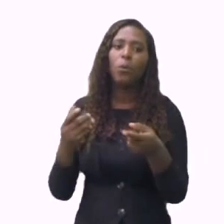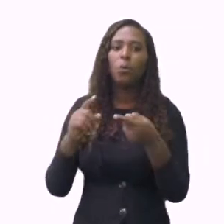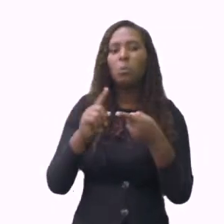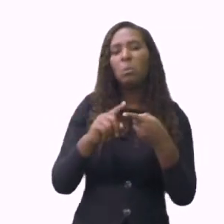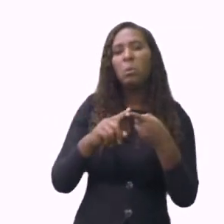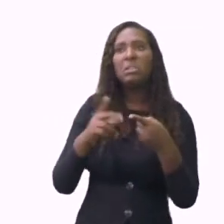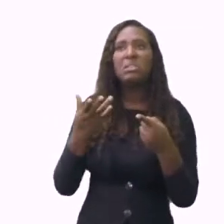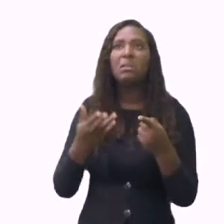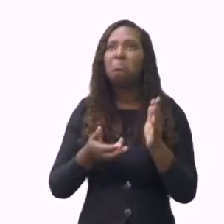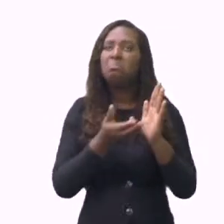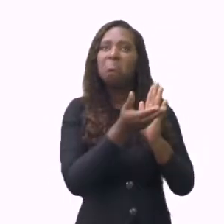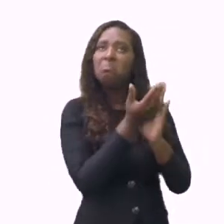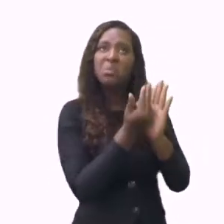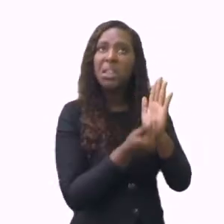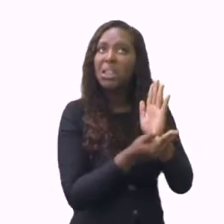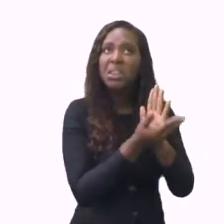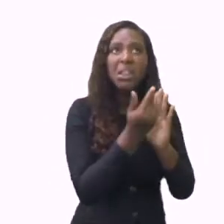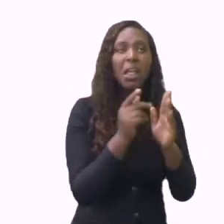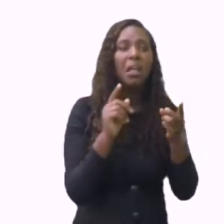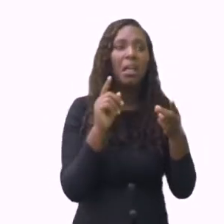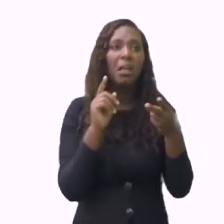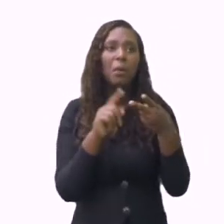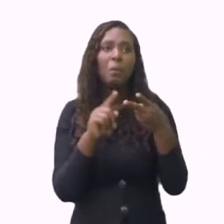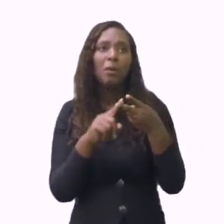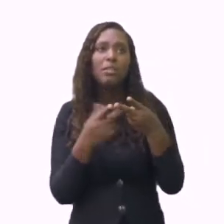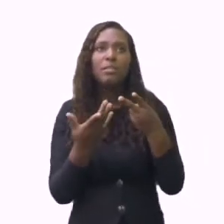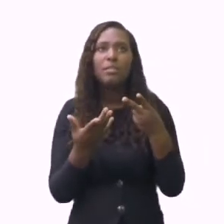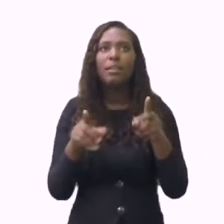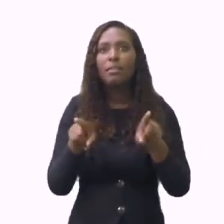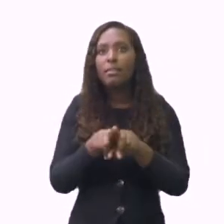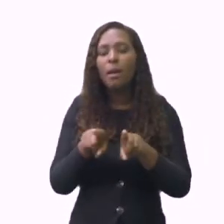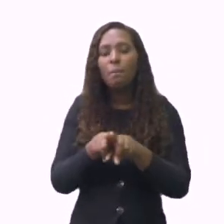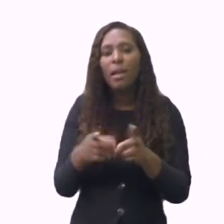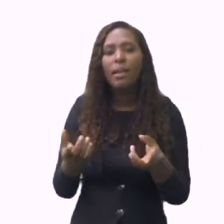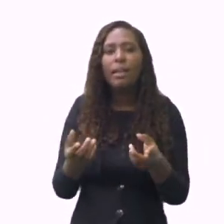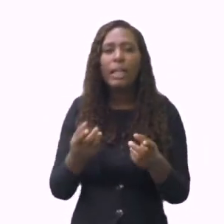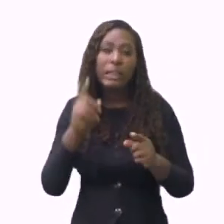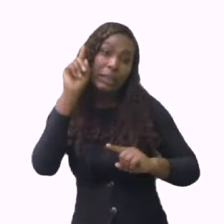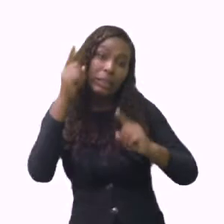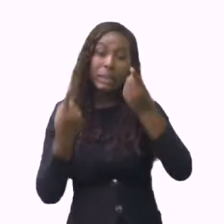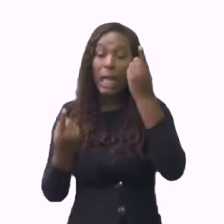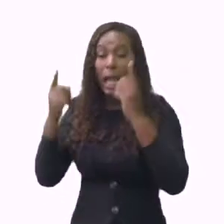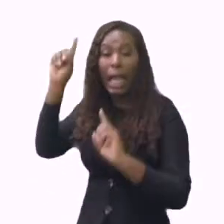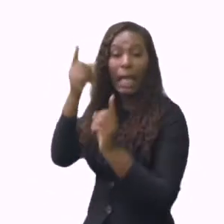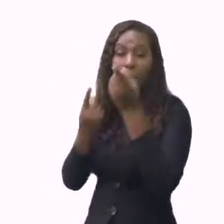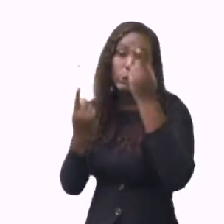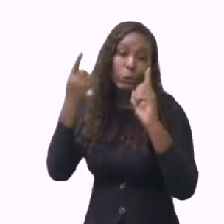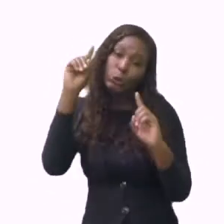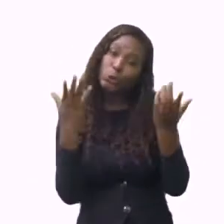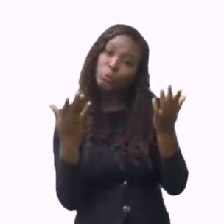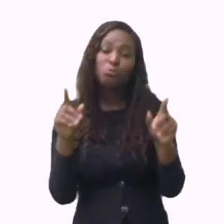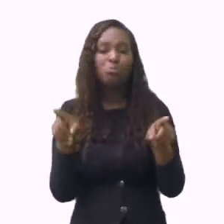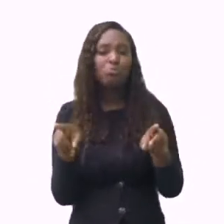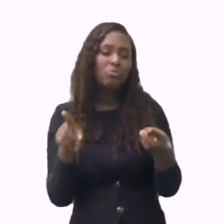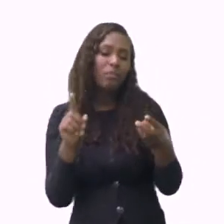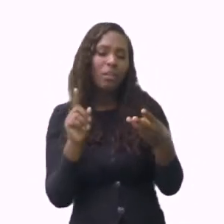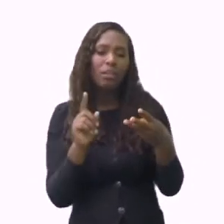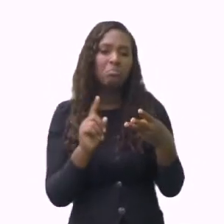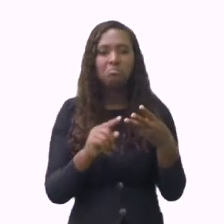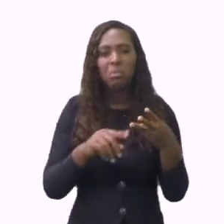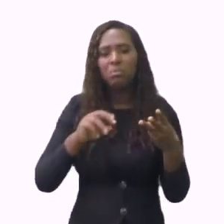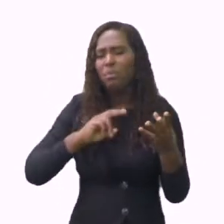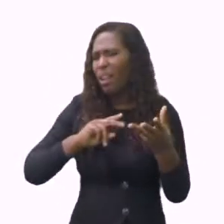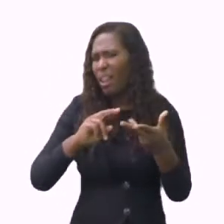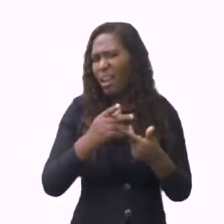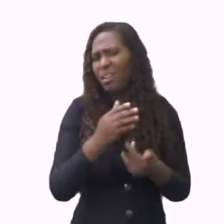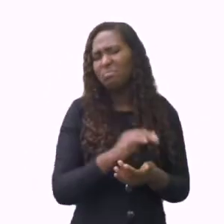de gestos. E aí a gente tem, olha, a língua. O que é a língua? Não é o órgão língua, é a língua em